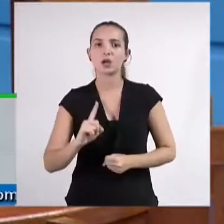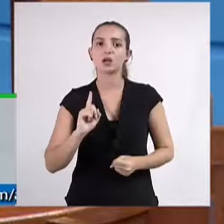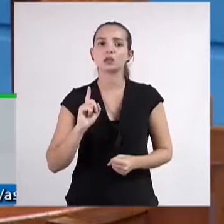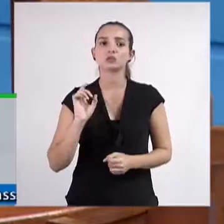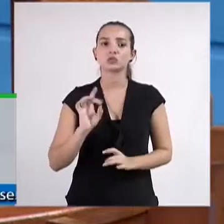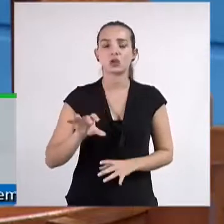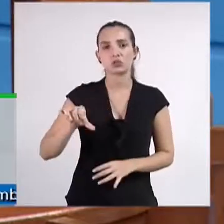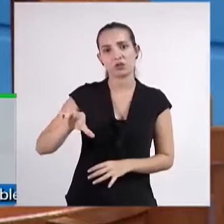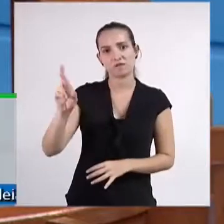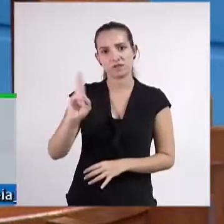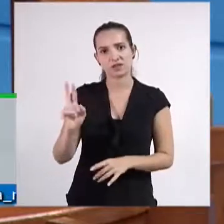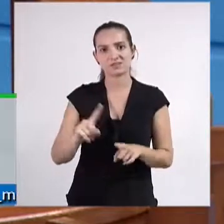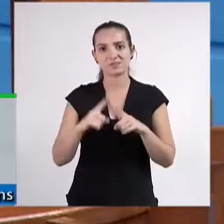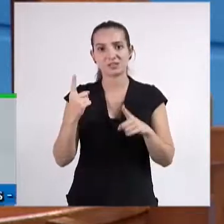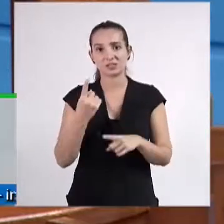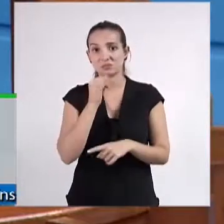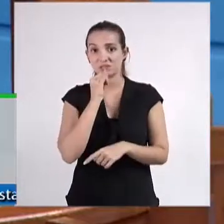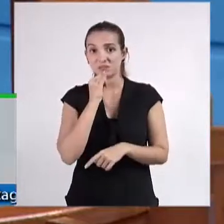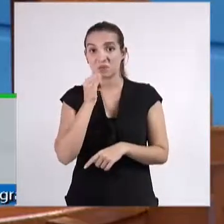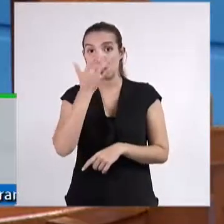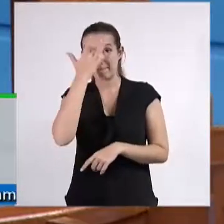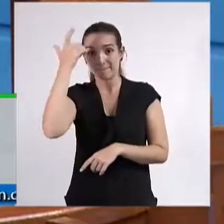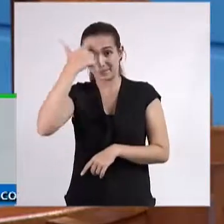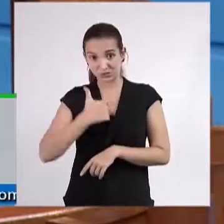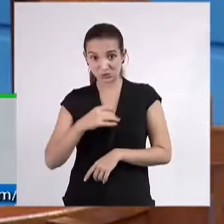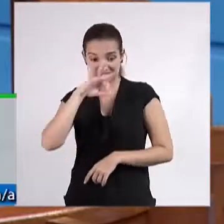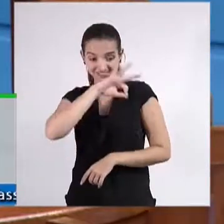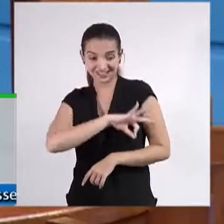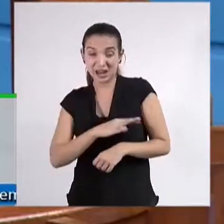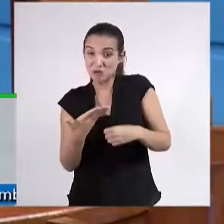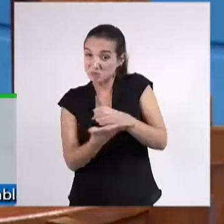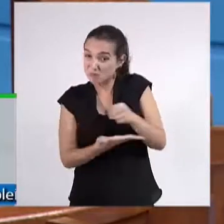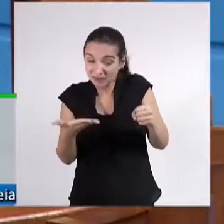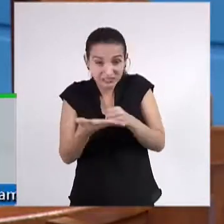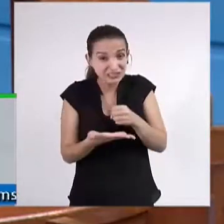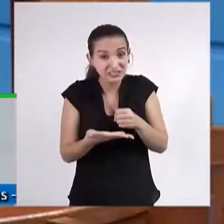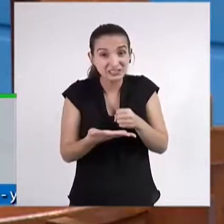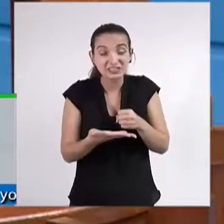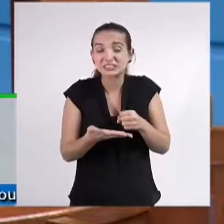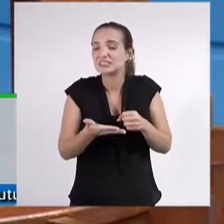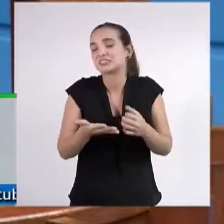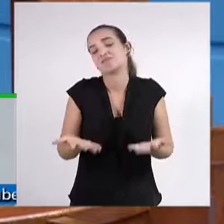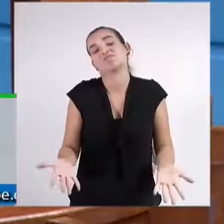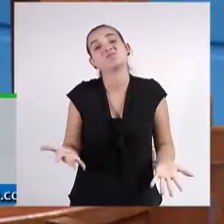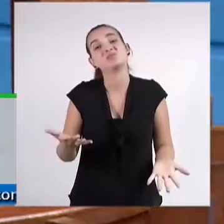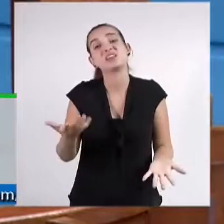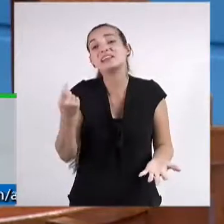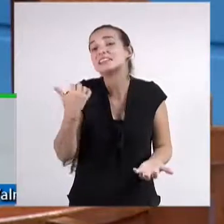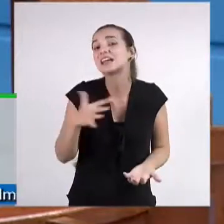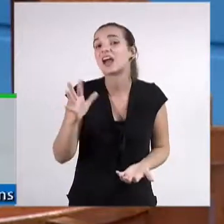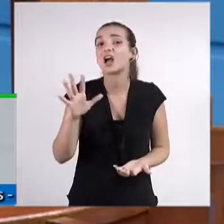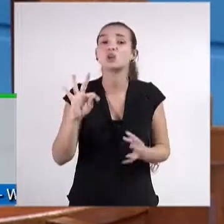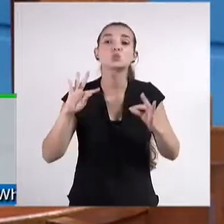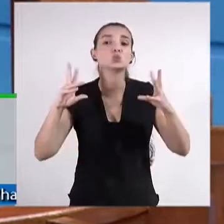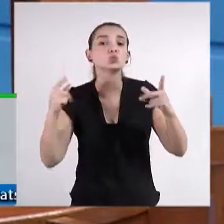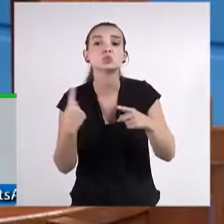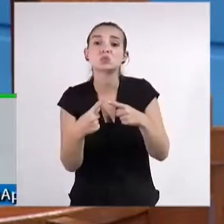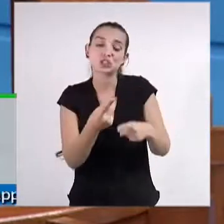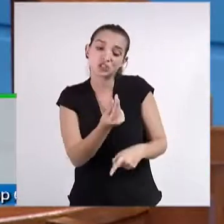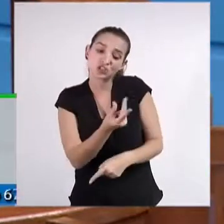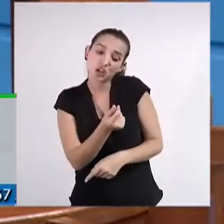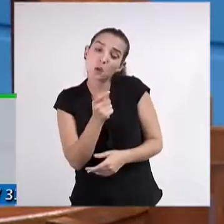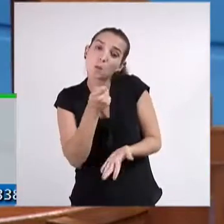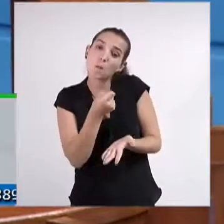trabalhador que ganha um salário mínimo, tudo que se coloca a mais é muito. Eu vi contas aí, por exemplo, que saltaram de R$ 300 para